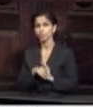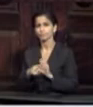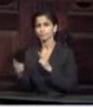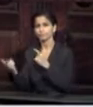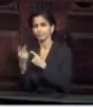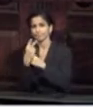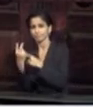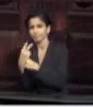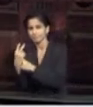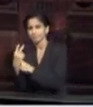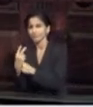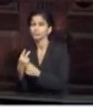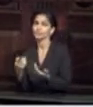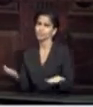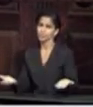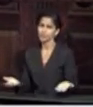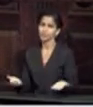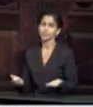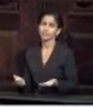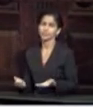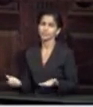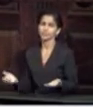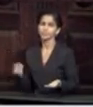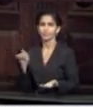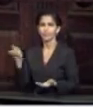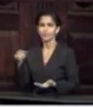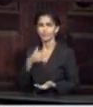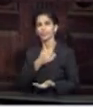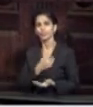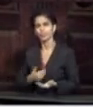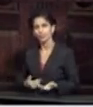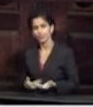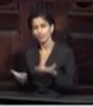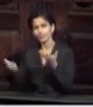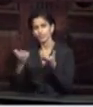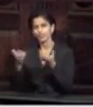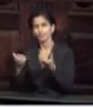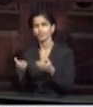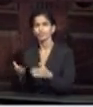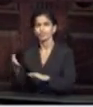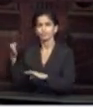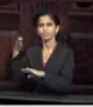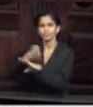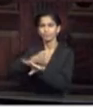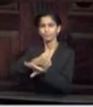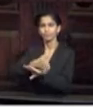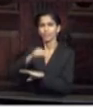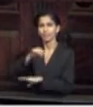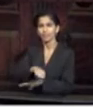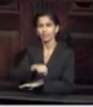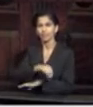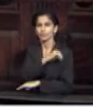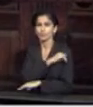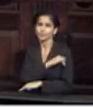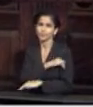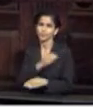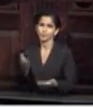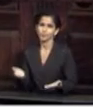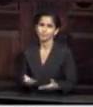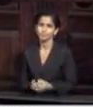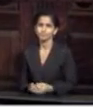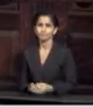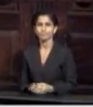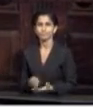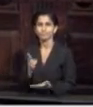os seus. É esse governo que quer fazer a intervenção no estado do Rio de Janeiro.